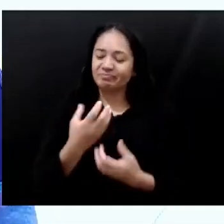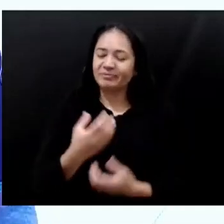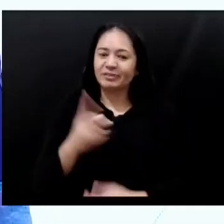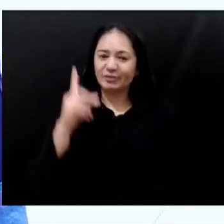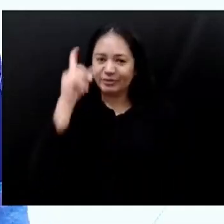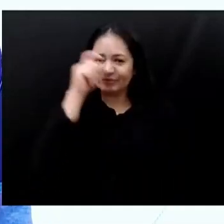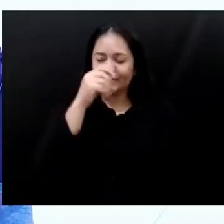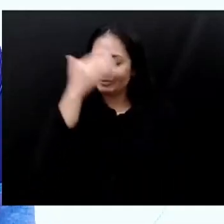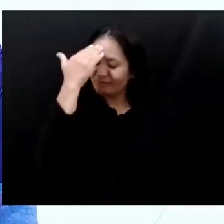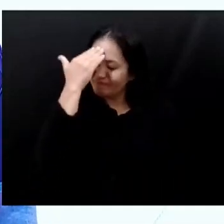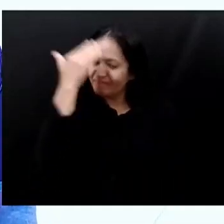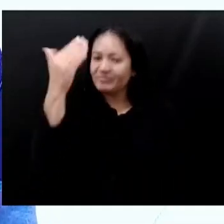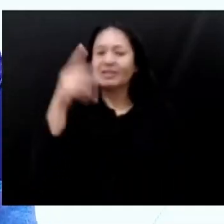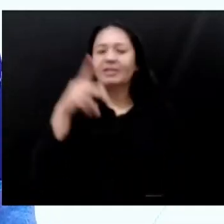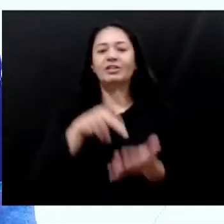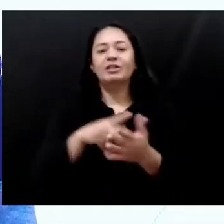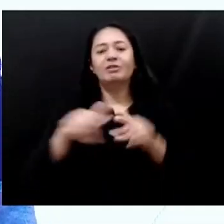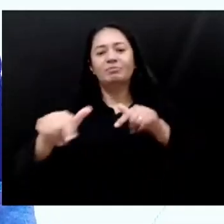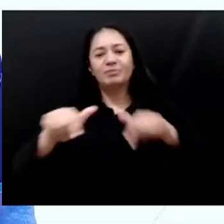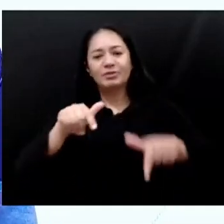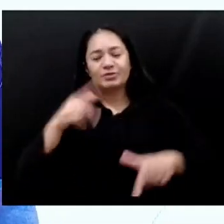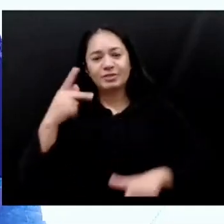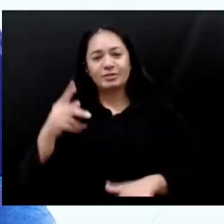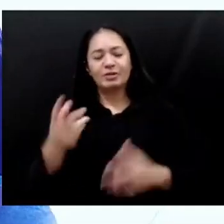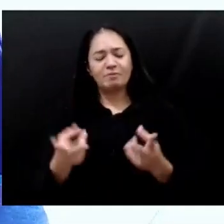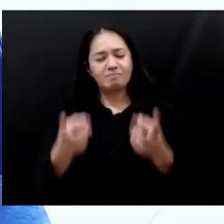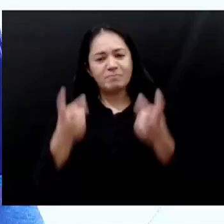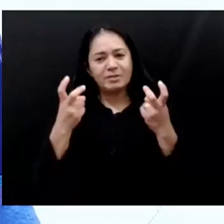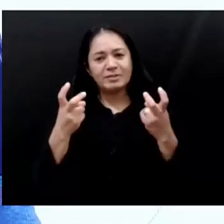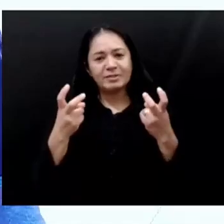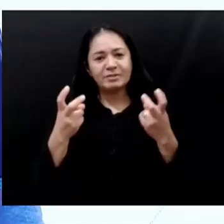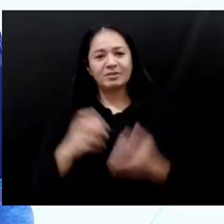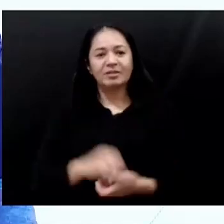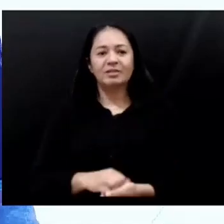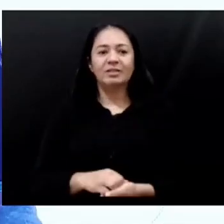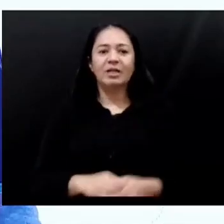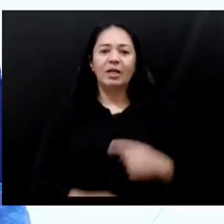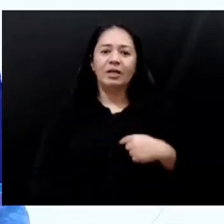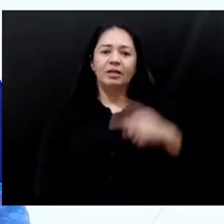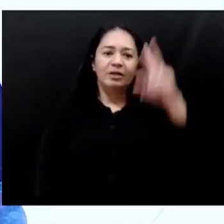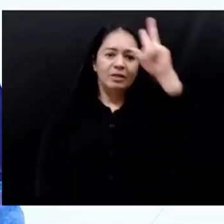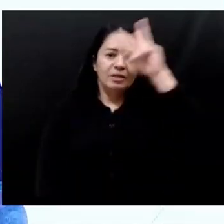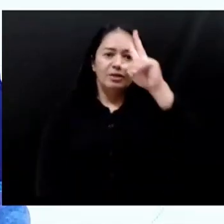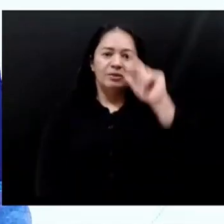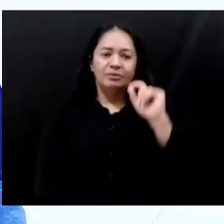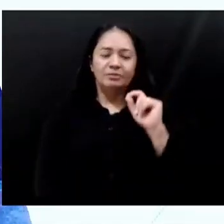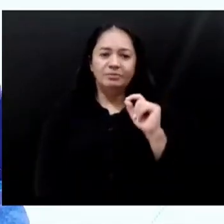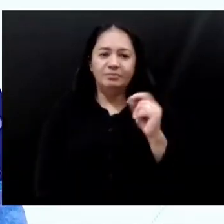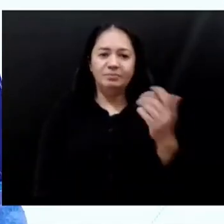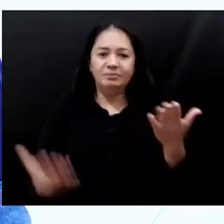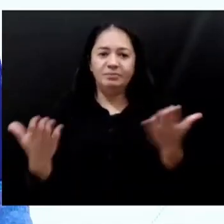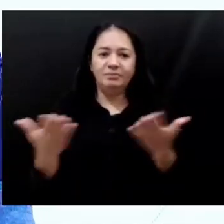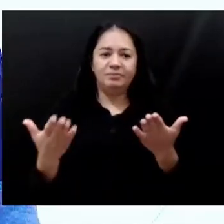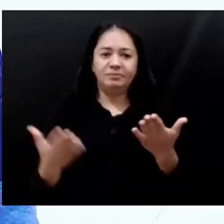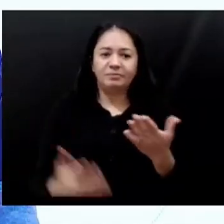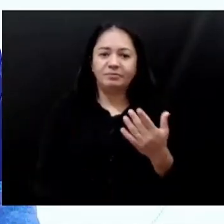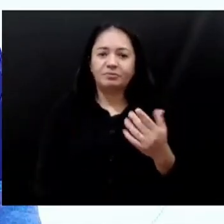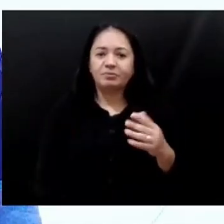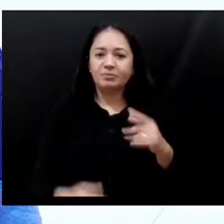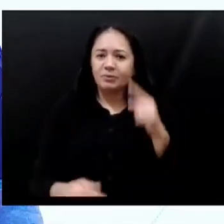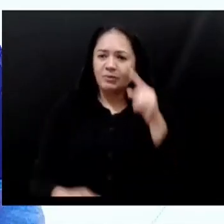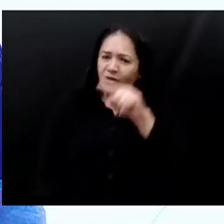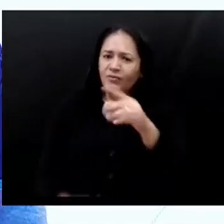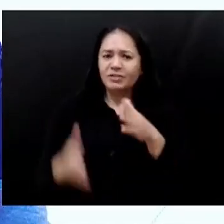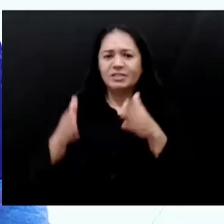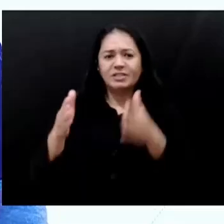seu trabalho, pelo seu reconhecimento. E eu me lembro, ainda hoje, quando você chegou e você falou